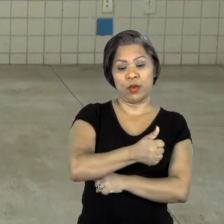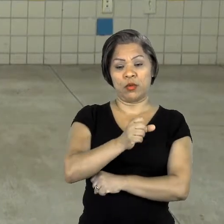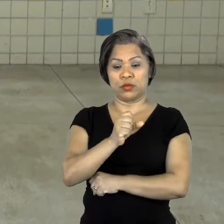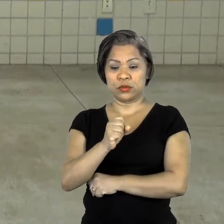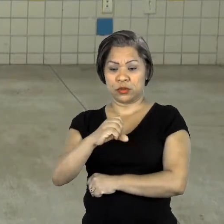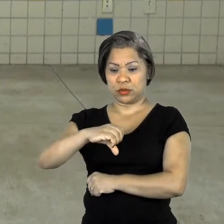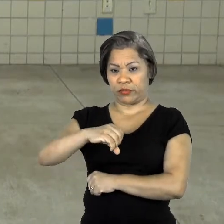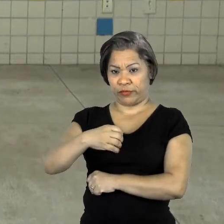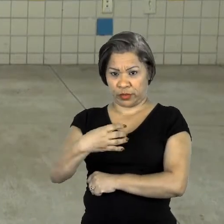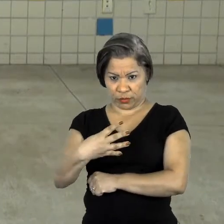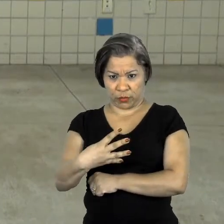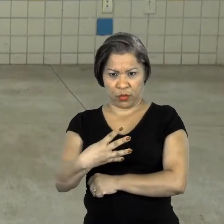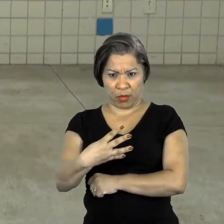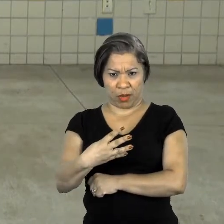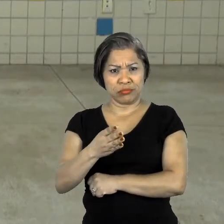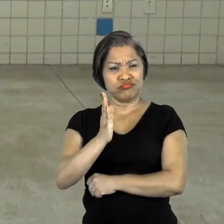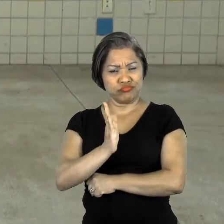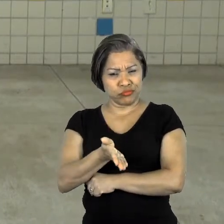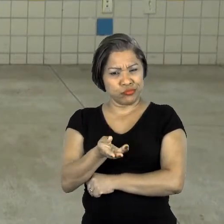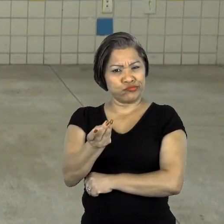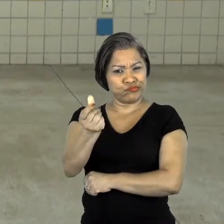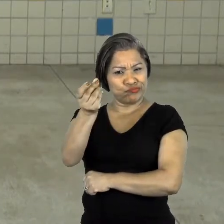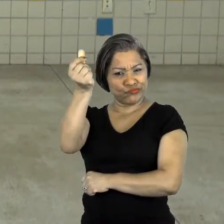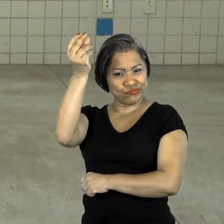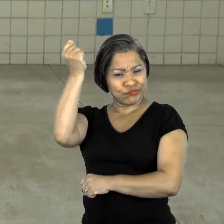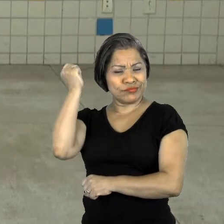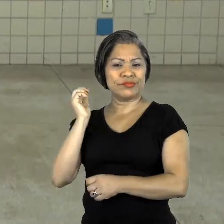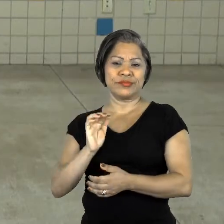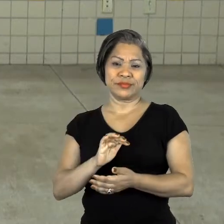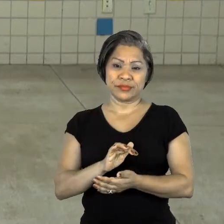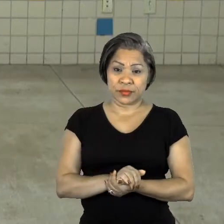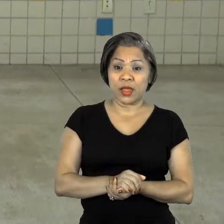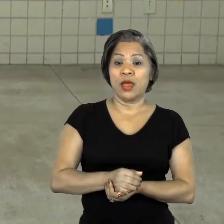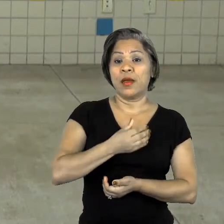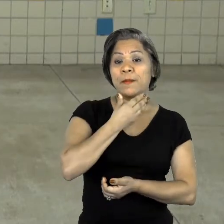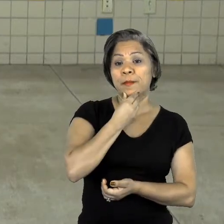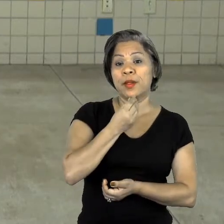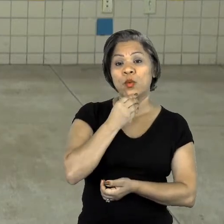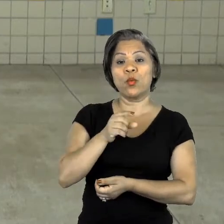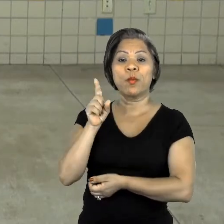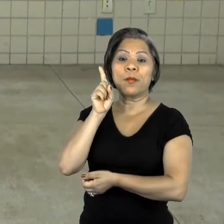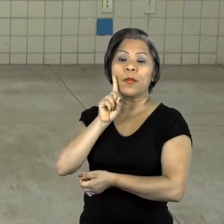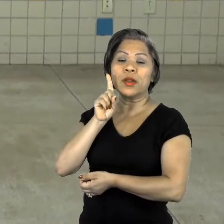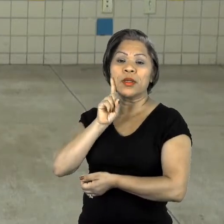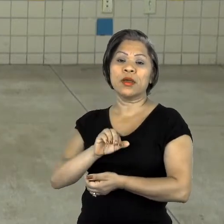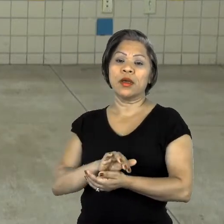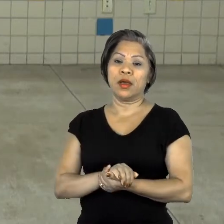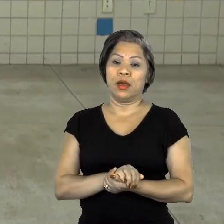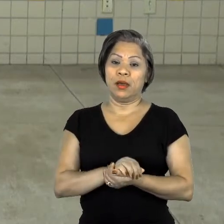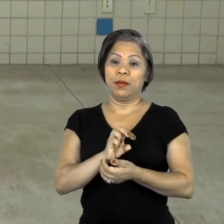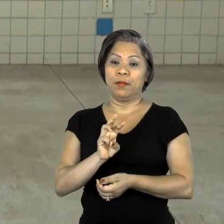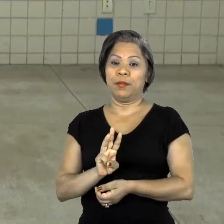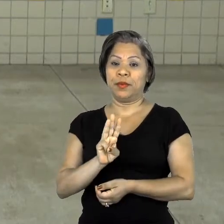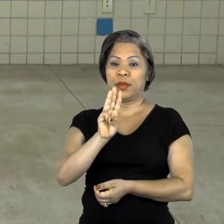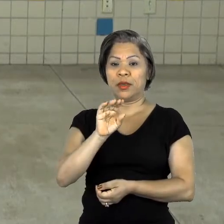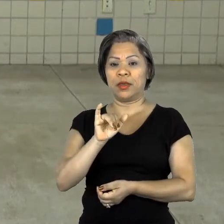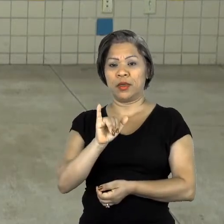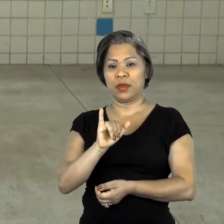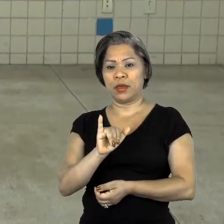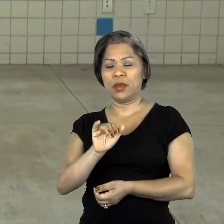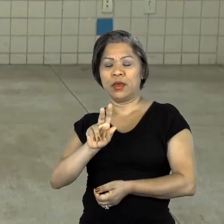1894, bastante tempo, não é mesmo? Pelo americano Richard Westcott. Na verdade, o